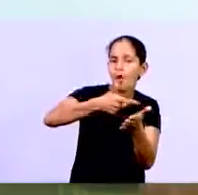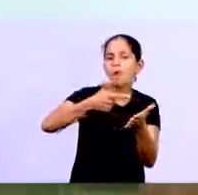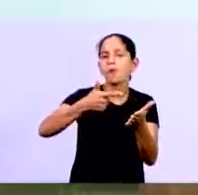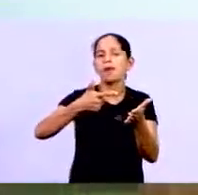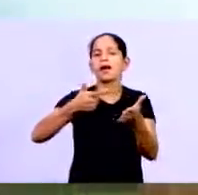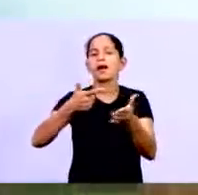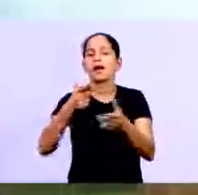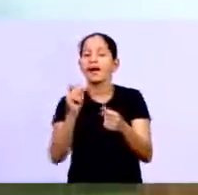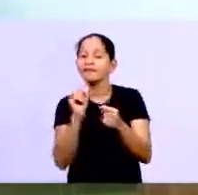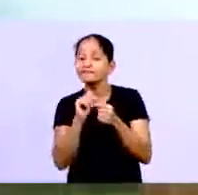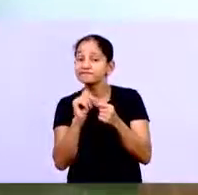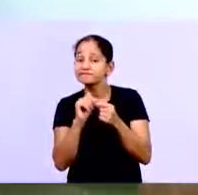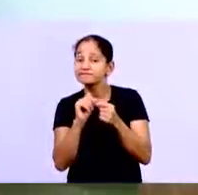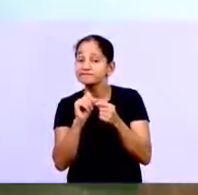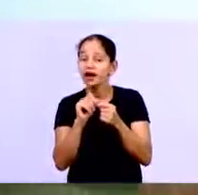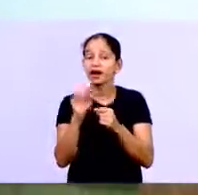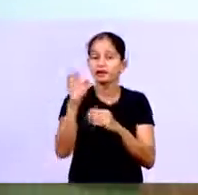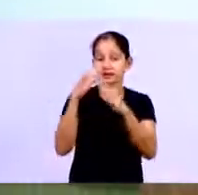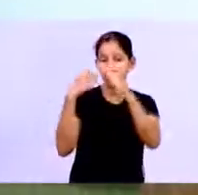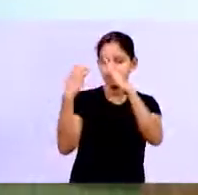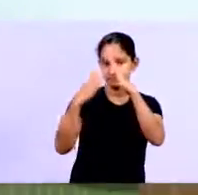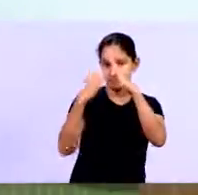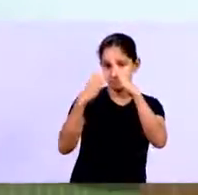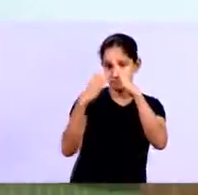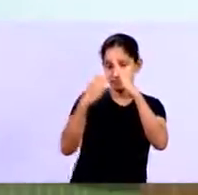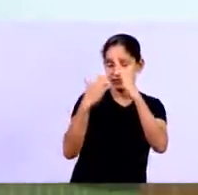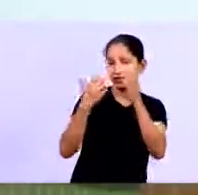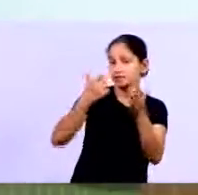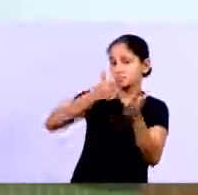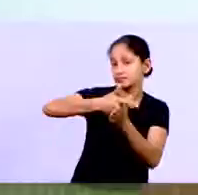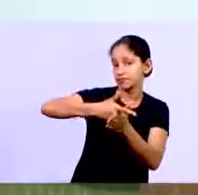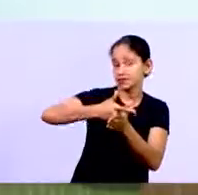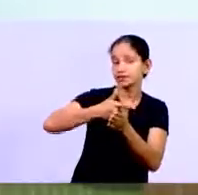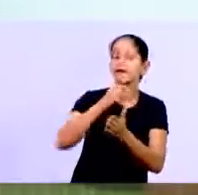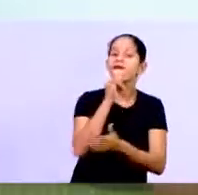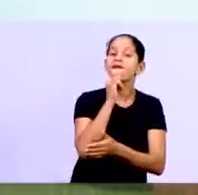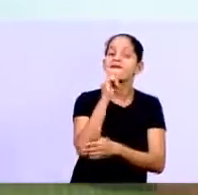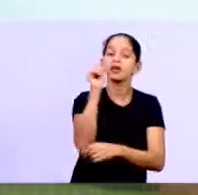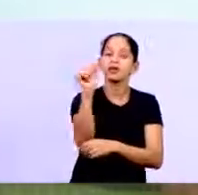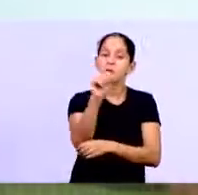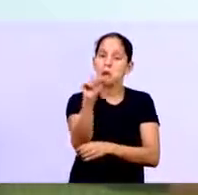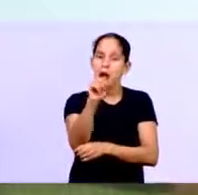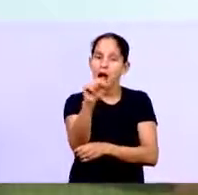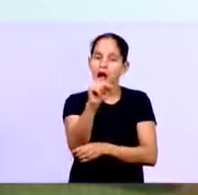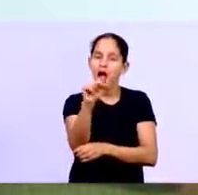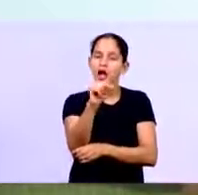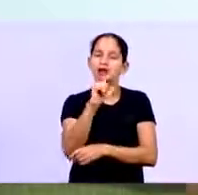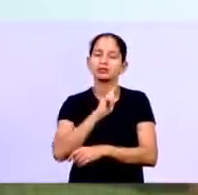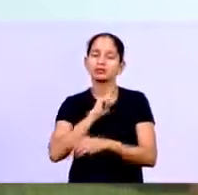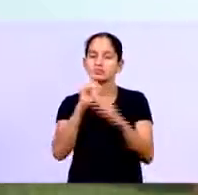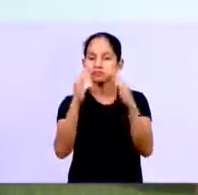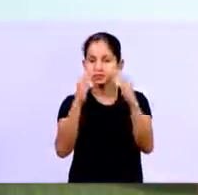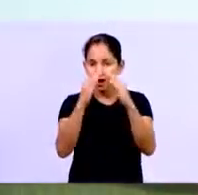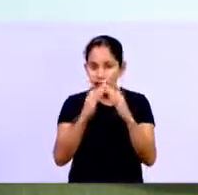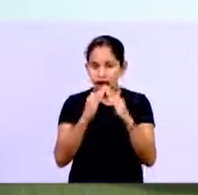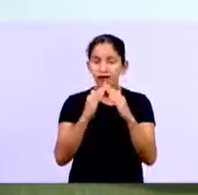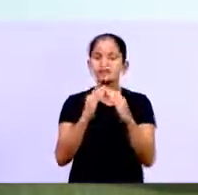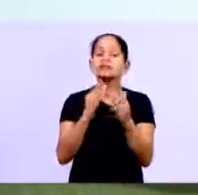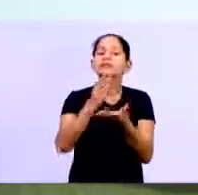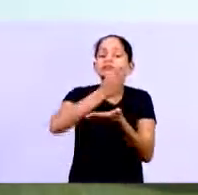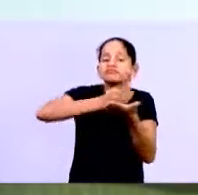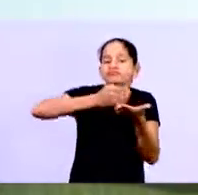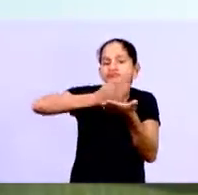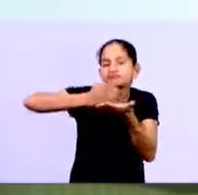quando você faz uma compra, a empresa que você faz, você trabalha, compra um carro, você compra uma casa, aquilo é financiado em